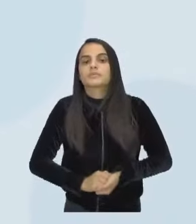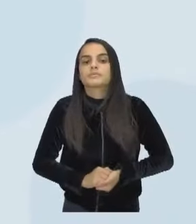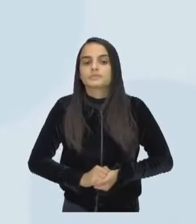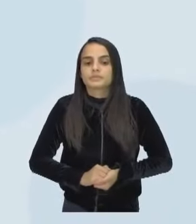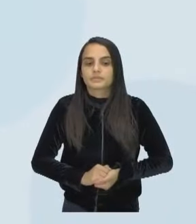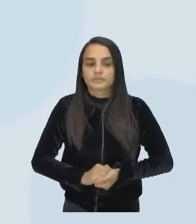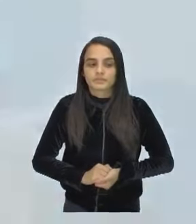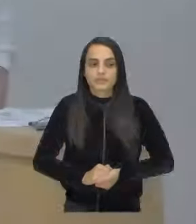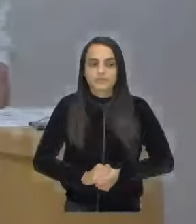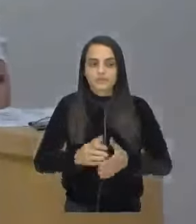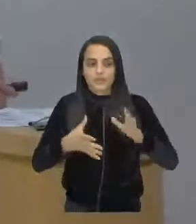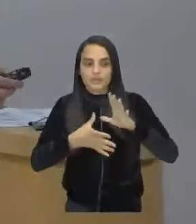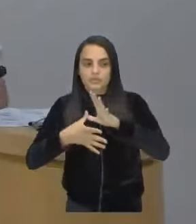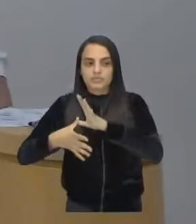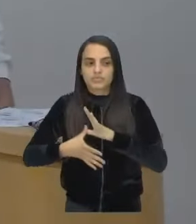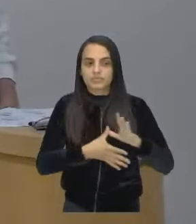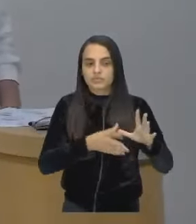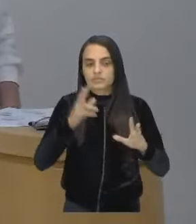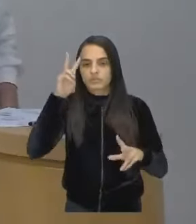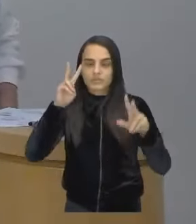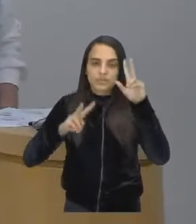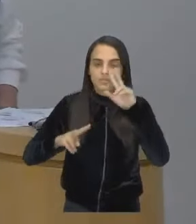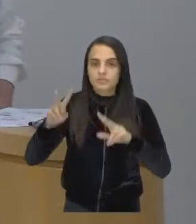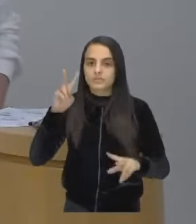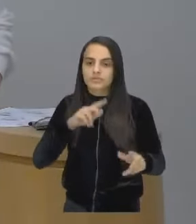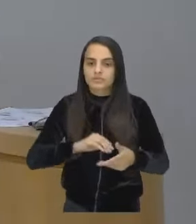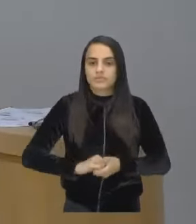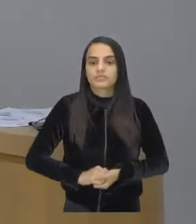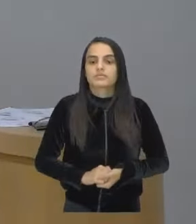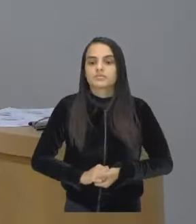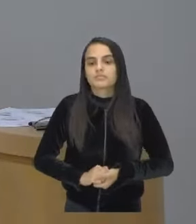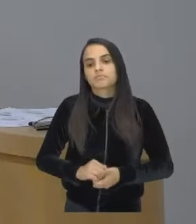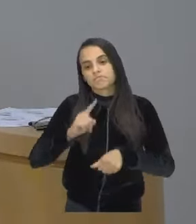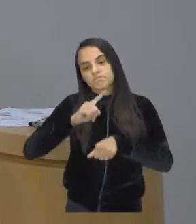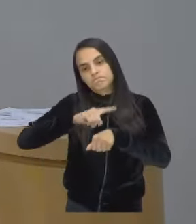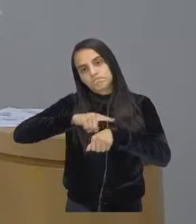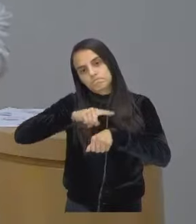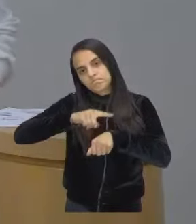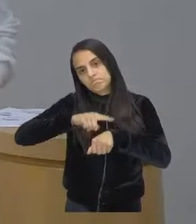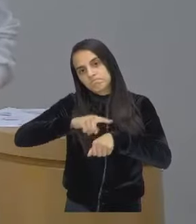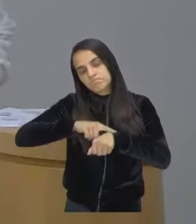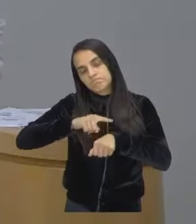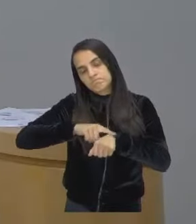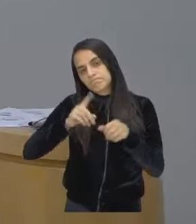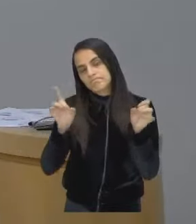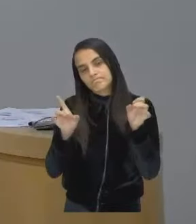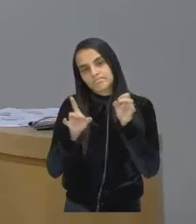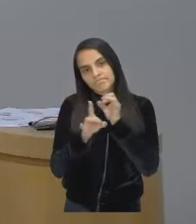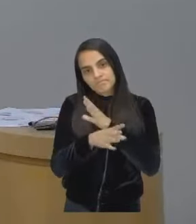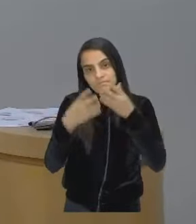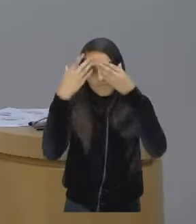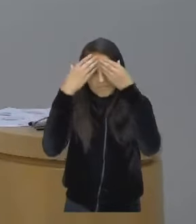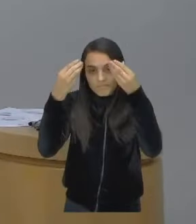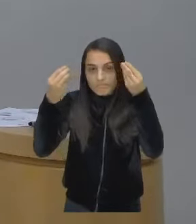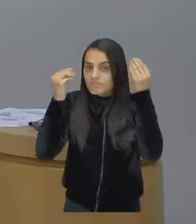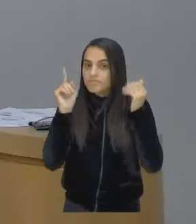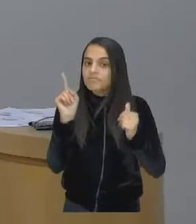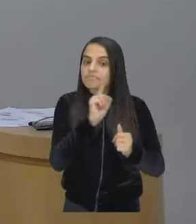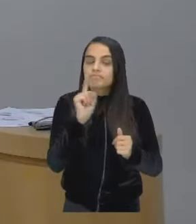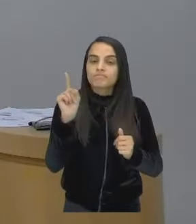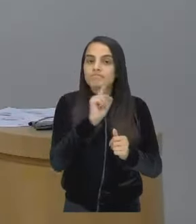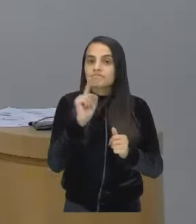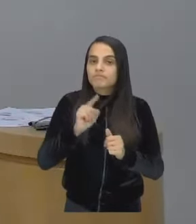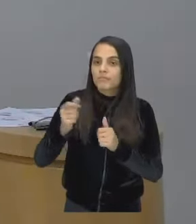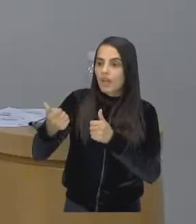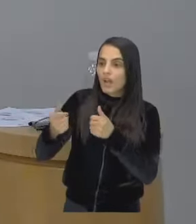mapa, tá bom? Então, sorry, time's up, o nosso tempo já acabou. Não se esqueçam aí de dar uma